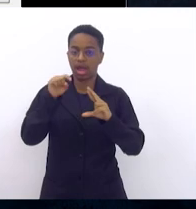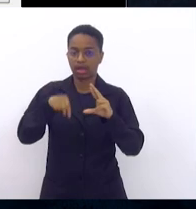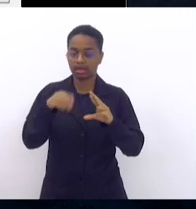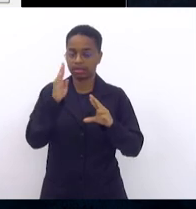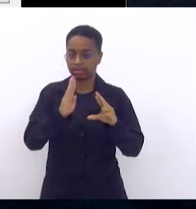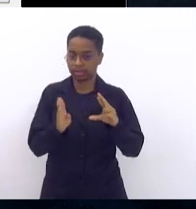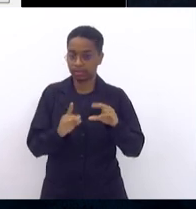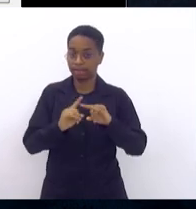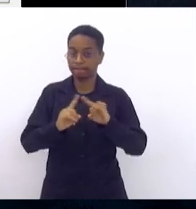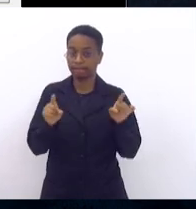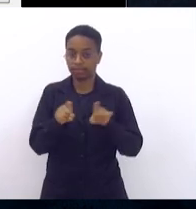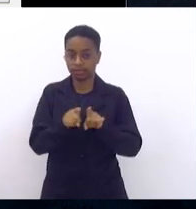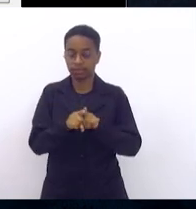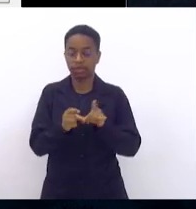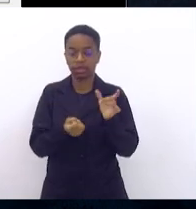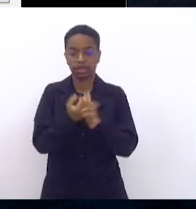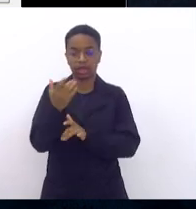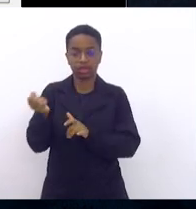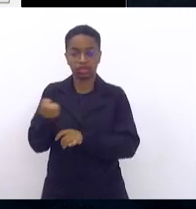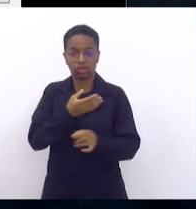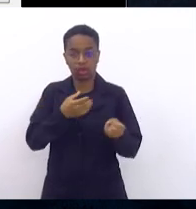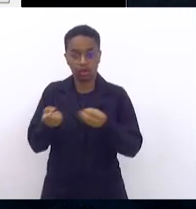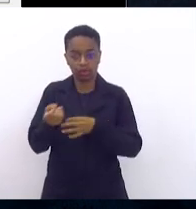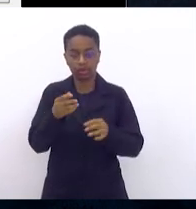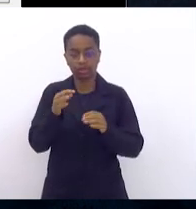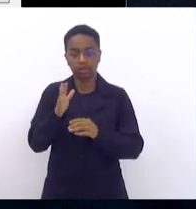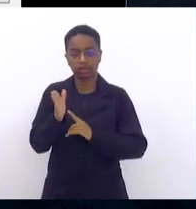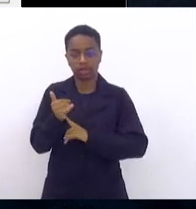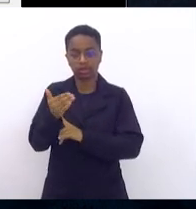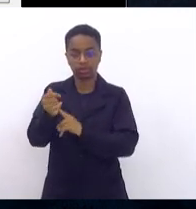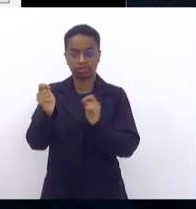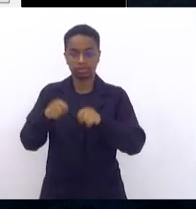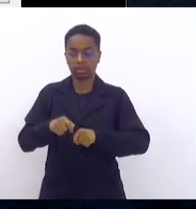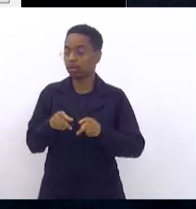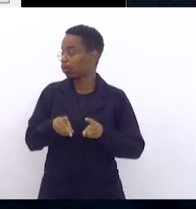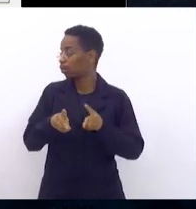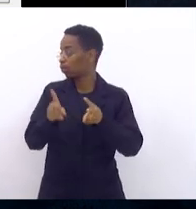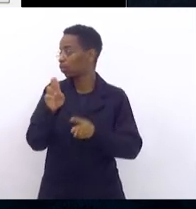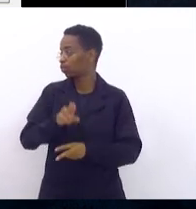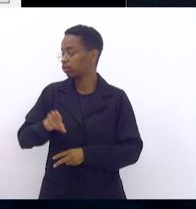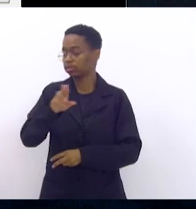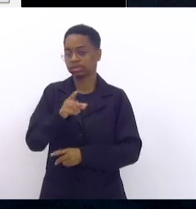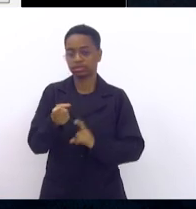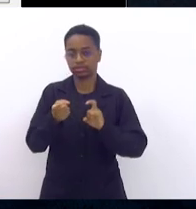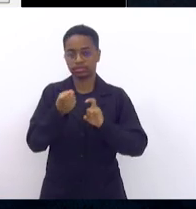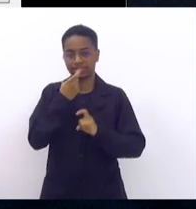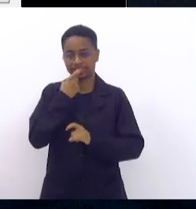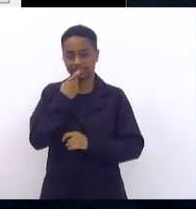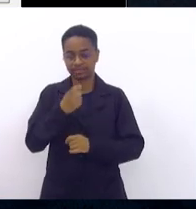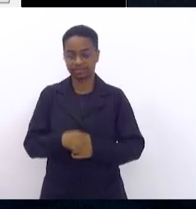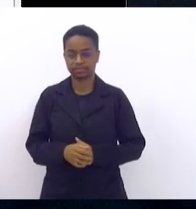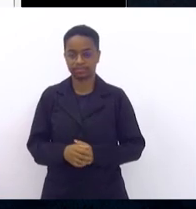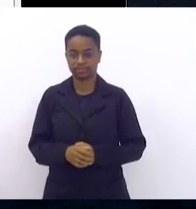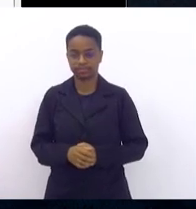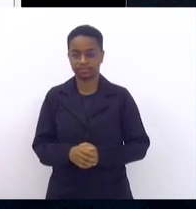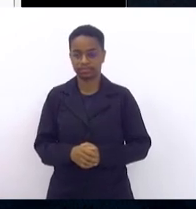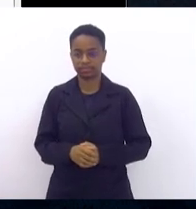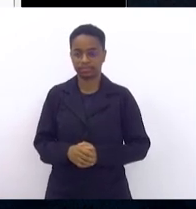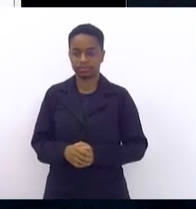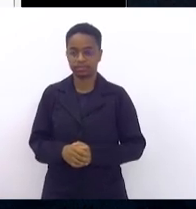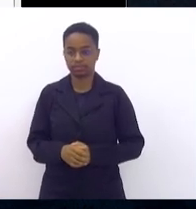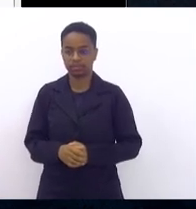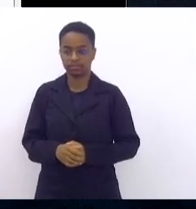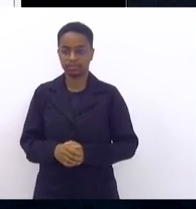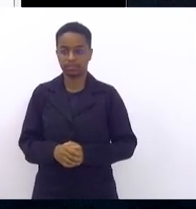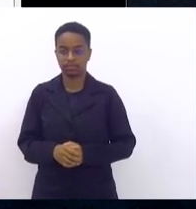mecânica mas também desenvolver novas tecnologias para continuar utilizando o plástico e o próximo é